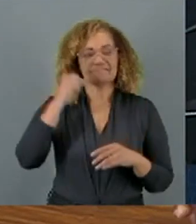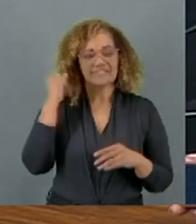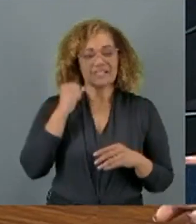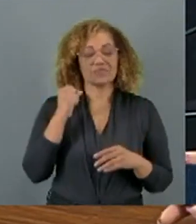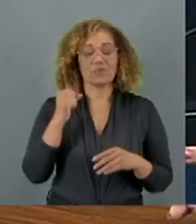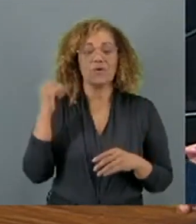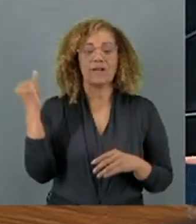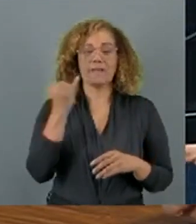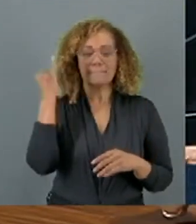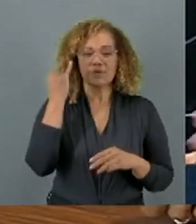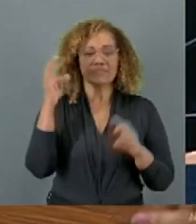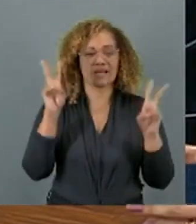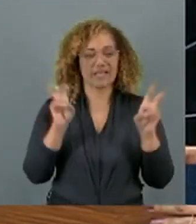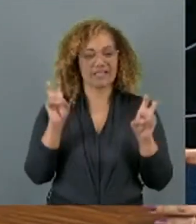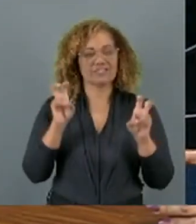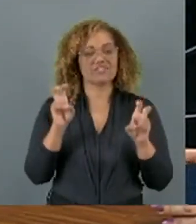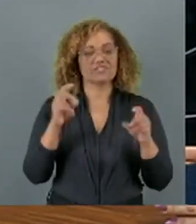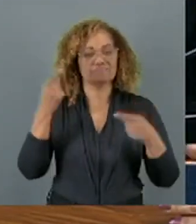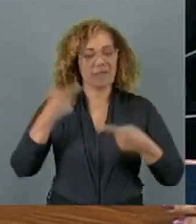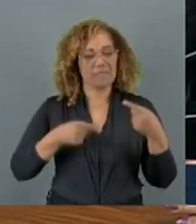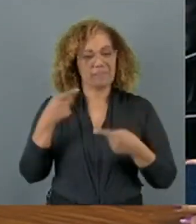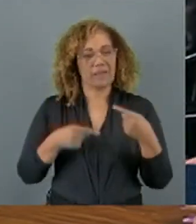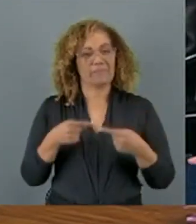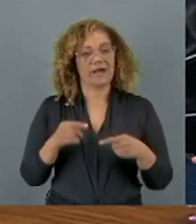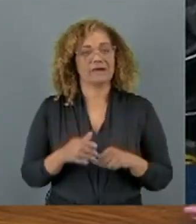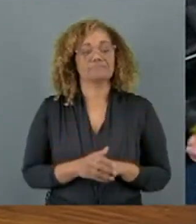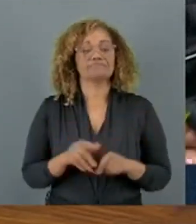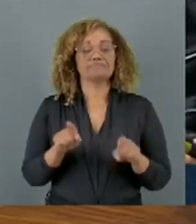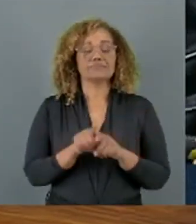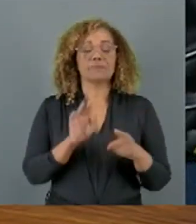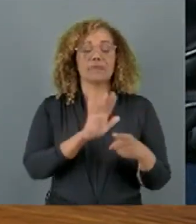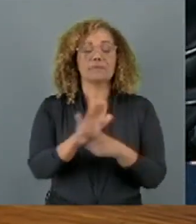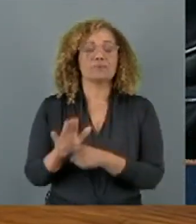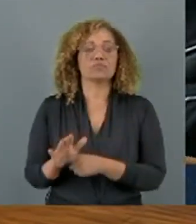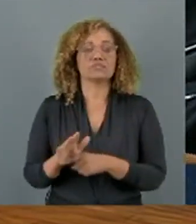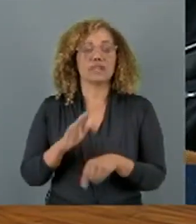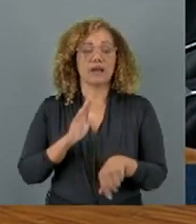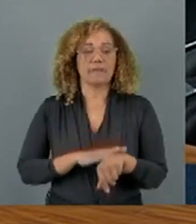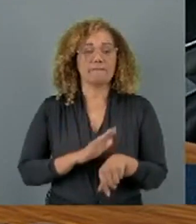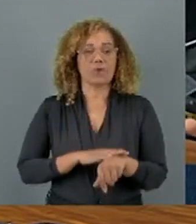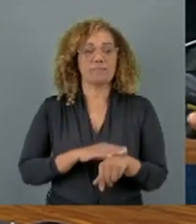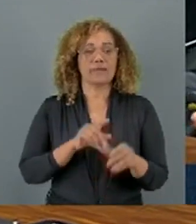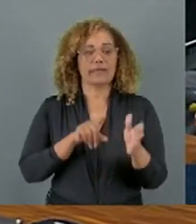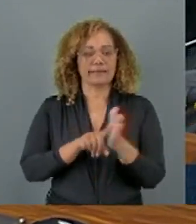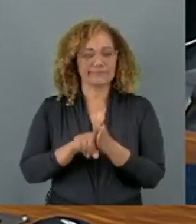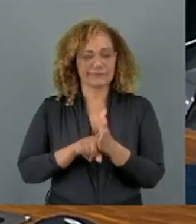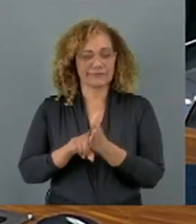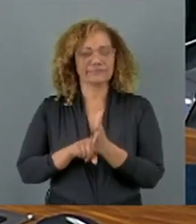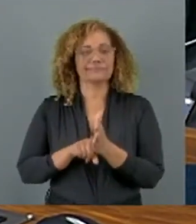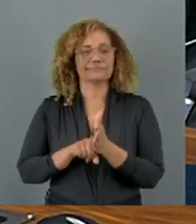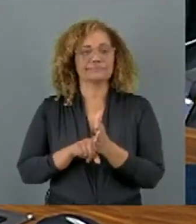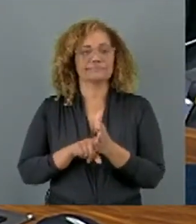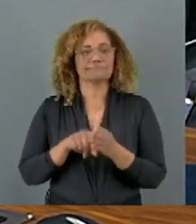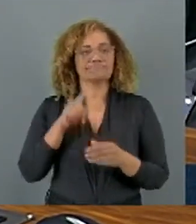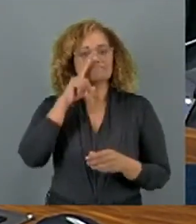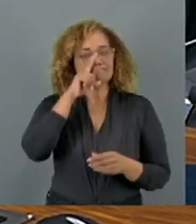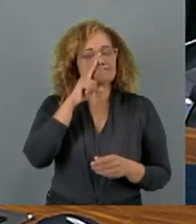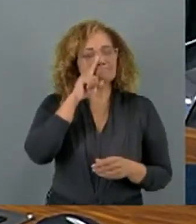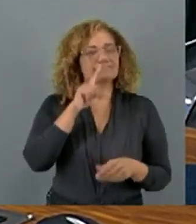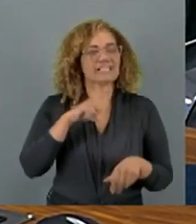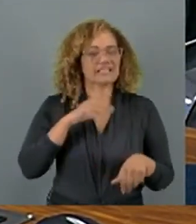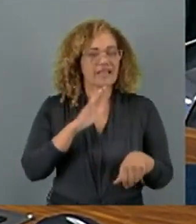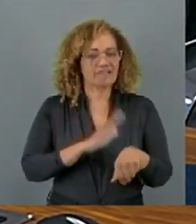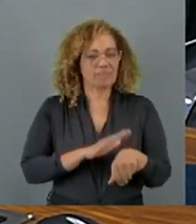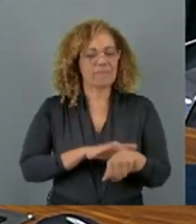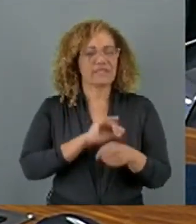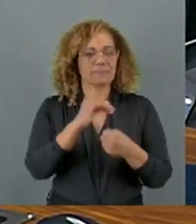importante. Então, eu vou trazer o contexto do período de crise mundiais, como o caso da pandemia. Opa, eu acho que está... Tem